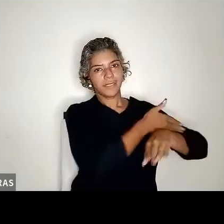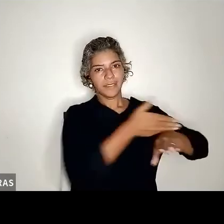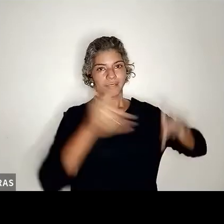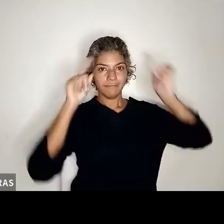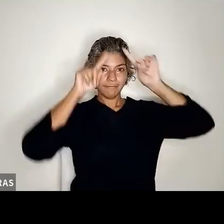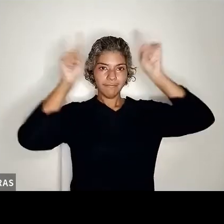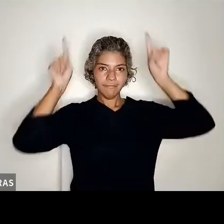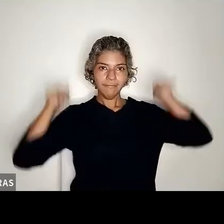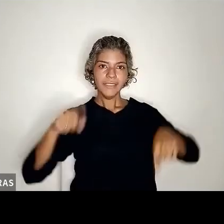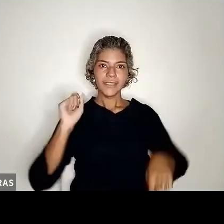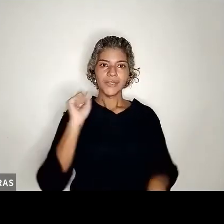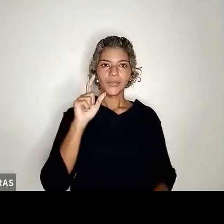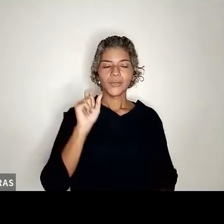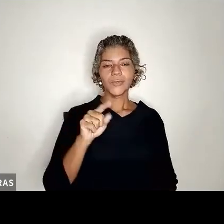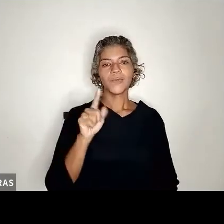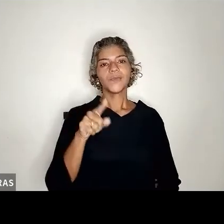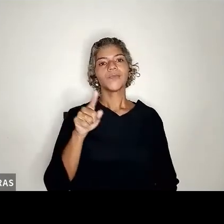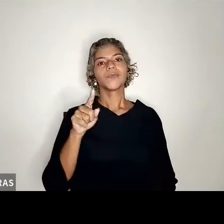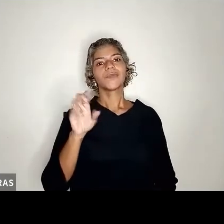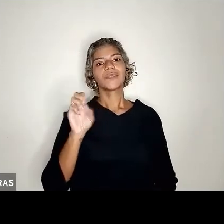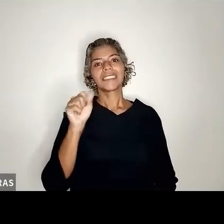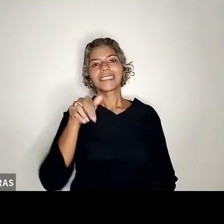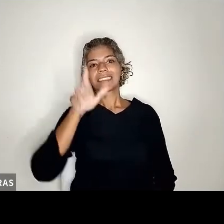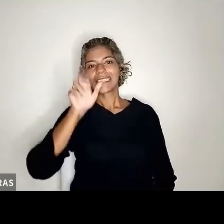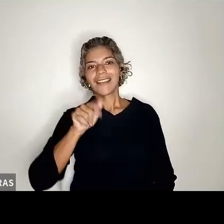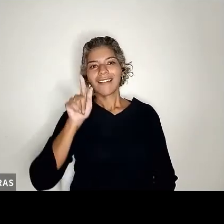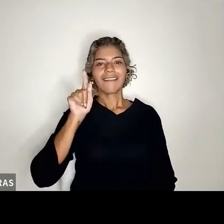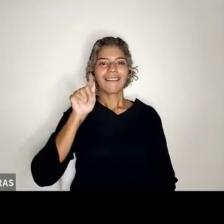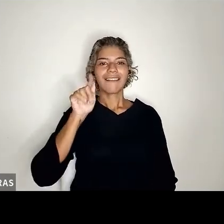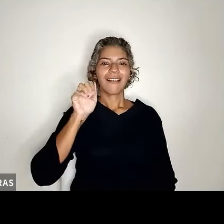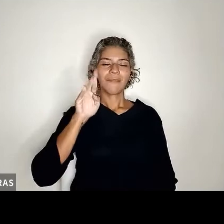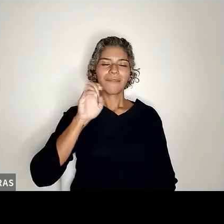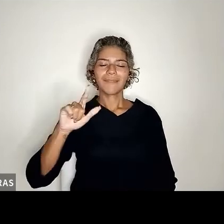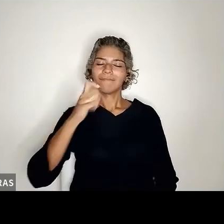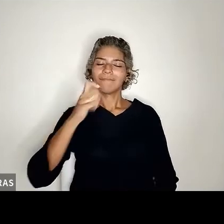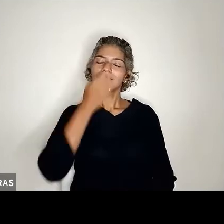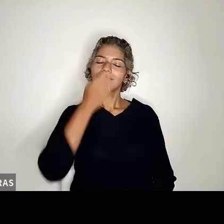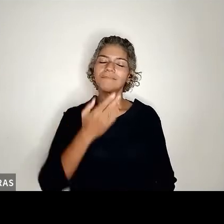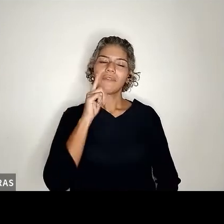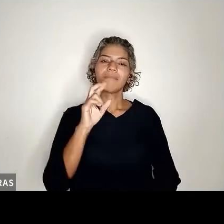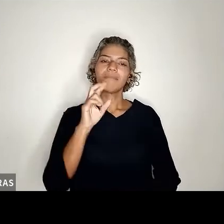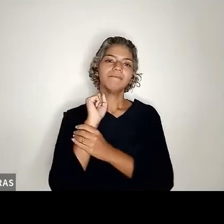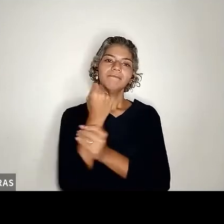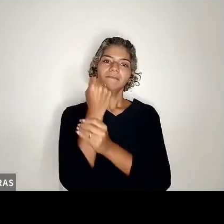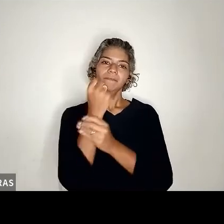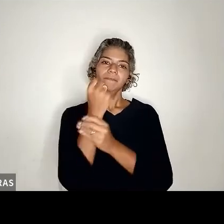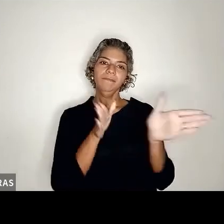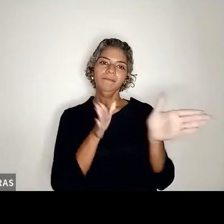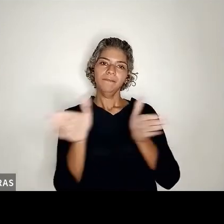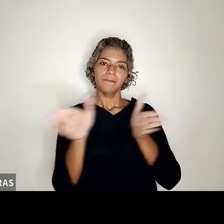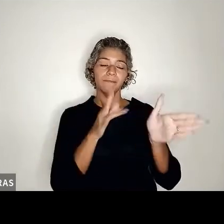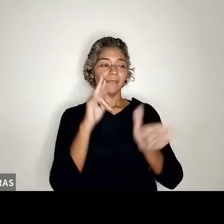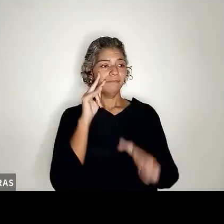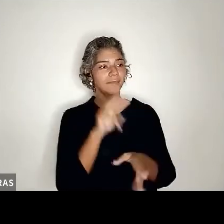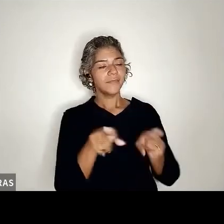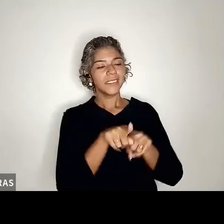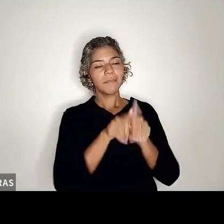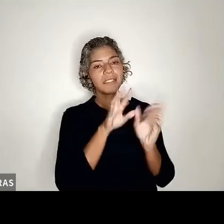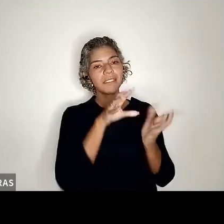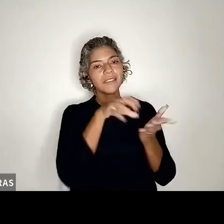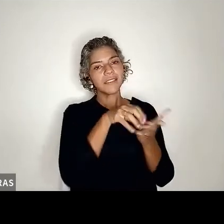Sara e Gabriel, muito bom ver vocês aqui, garantindo a acessibilidade. Muito bom ver o Centro de Estudos da ENSP, né,